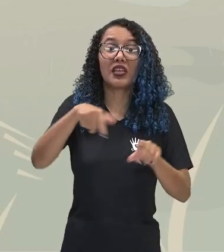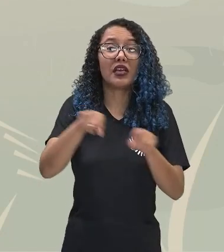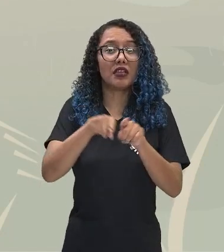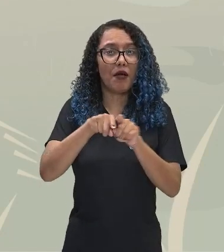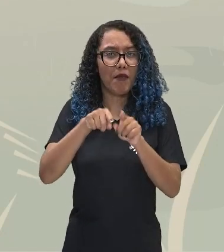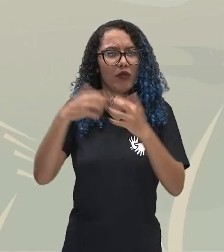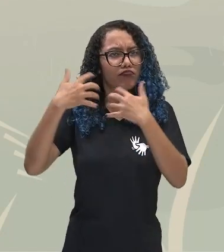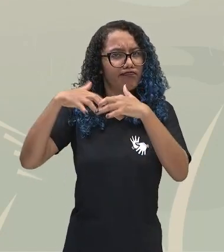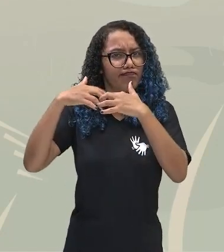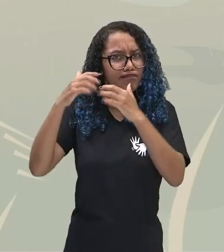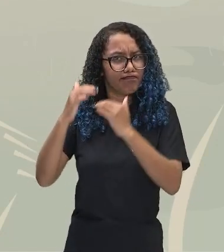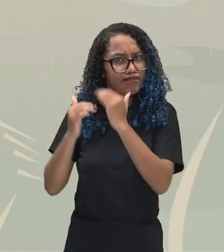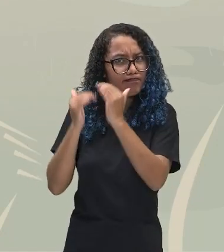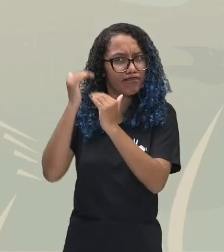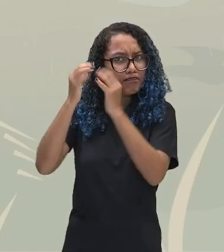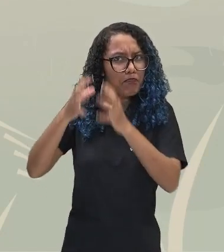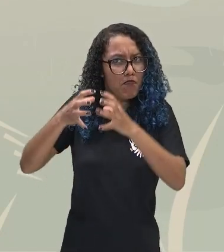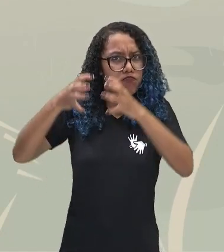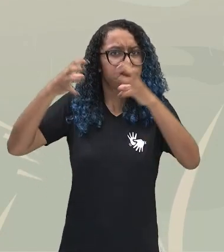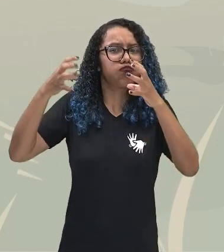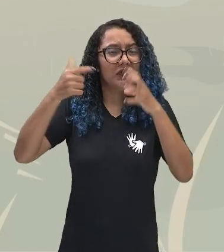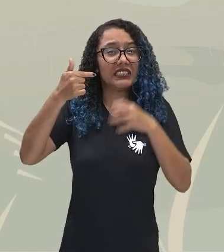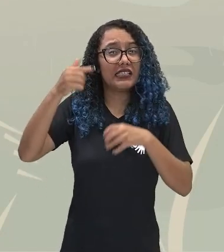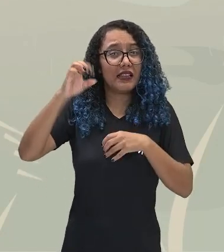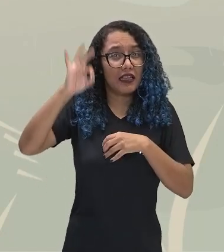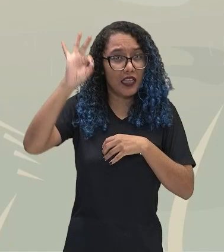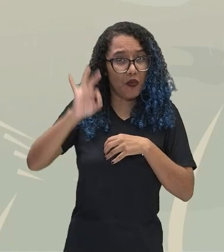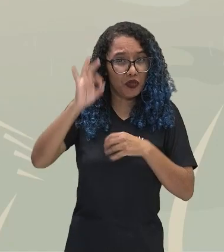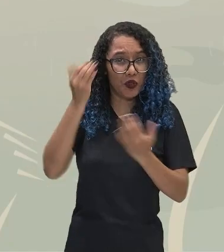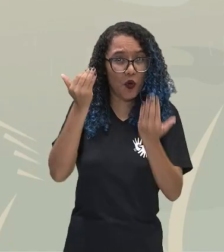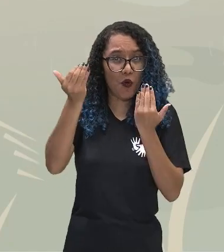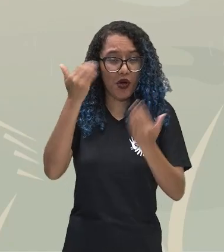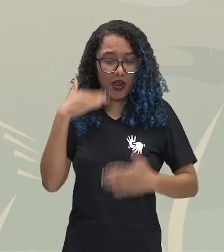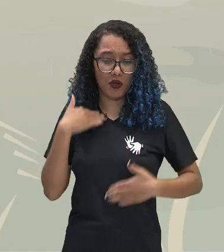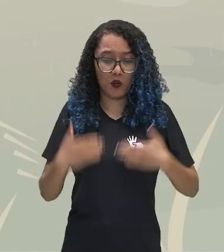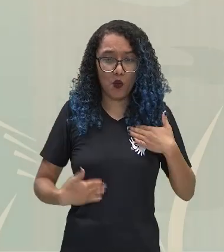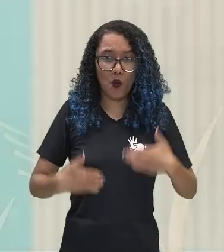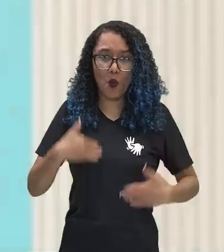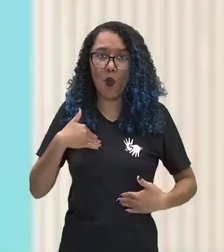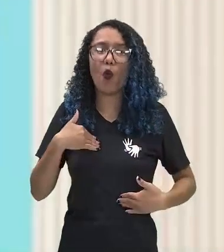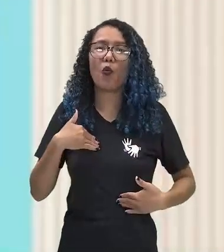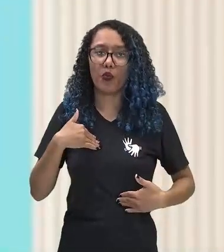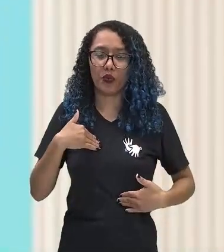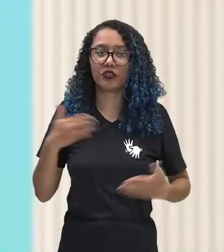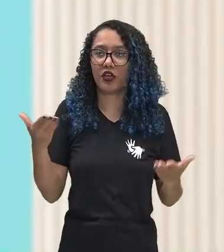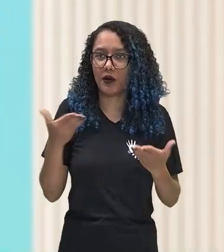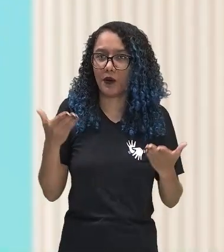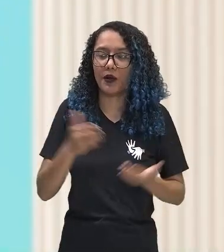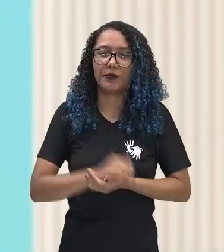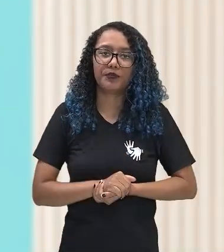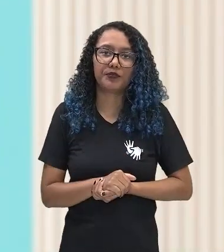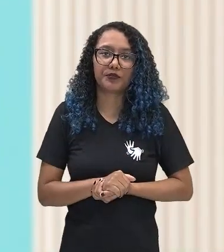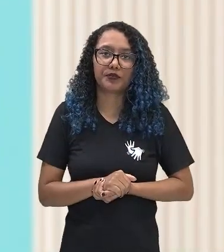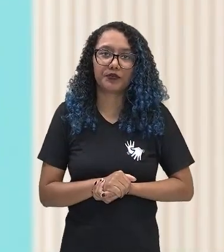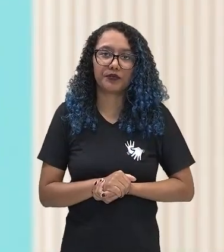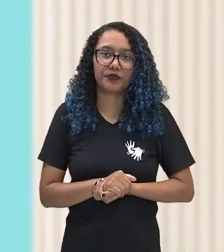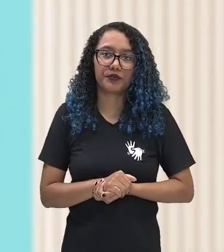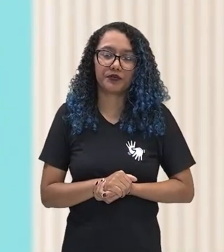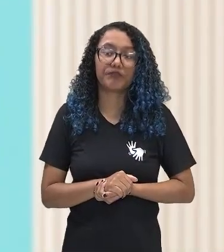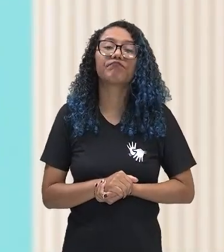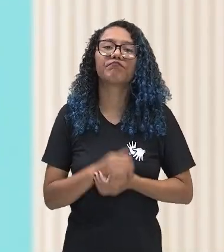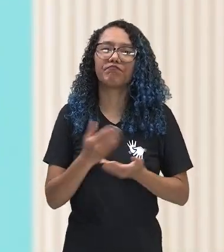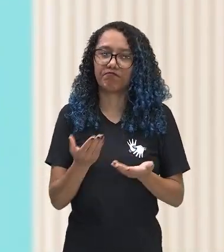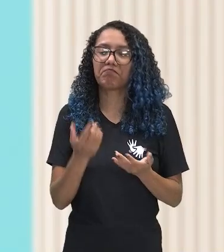grande equivalente a 70% do nosso tamanho atual muito bem pessoal então vejam aí o papel